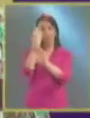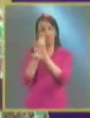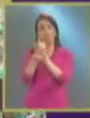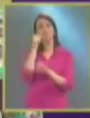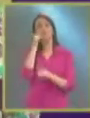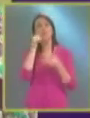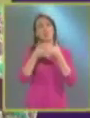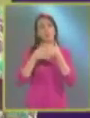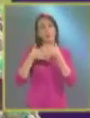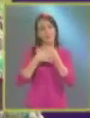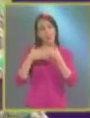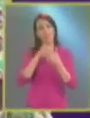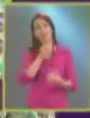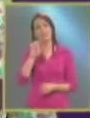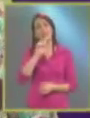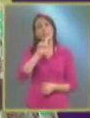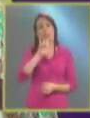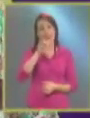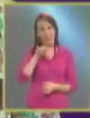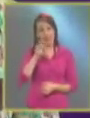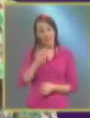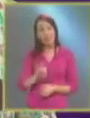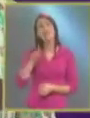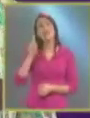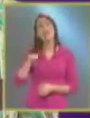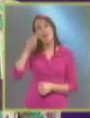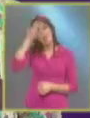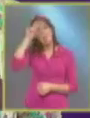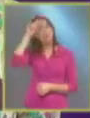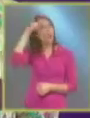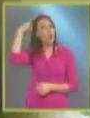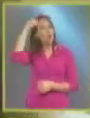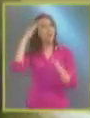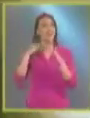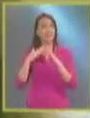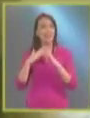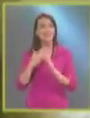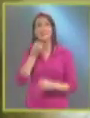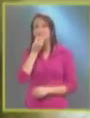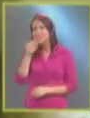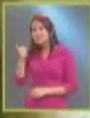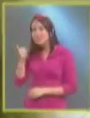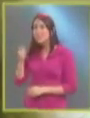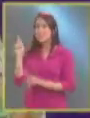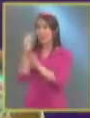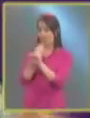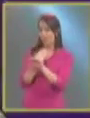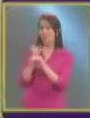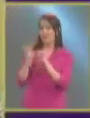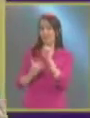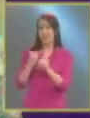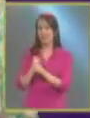médica oftalmologista Aline Amaral, ela é da Santa Casa. Ei, Aline, tudo bem? Tudo bem. Então, Aline, olha aqui, a gente tá vendo